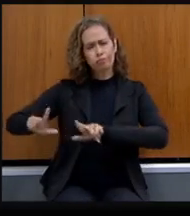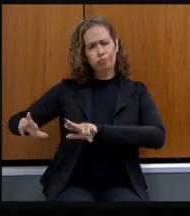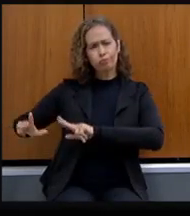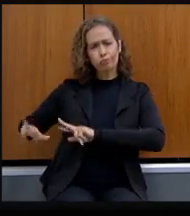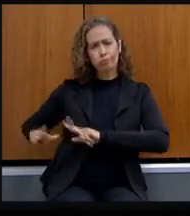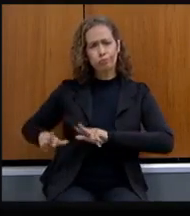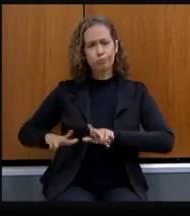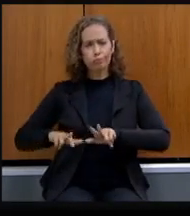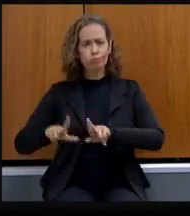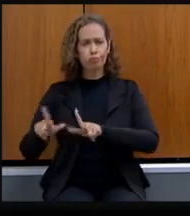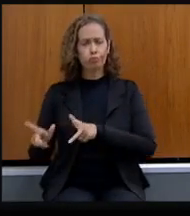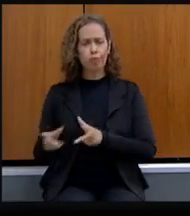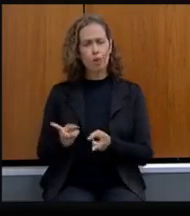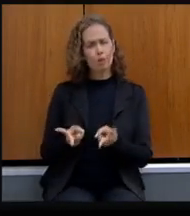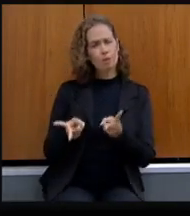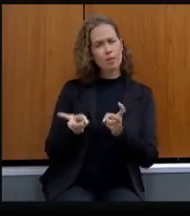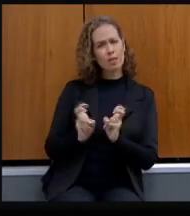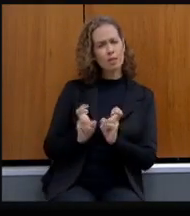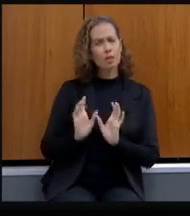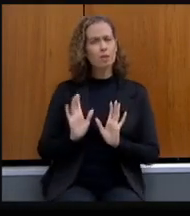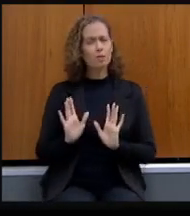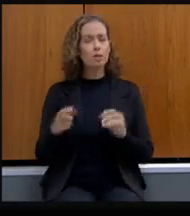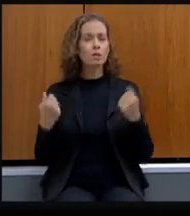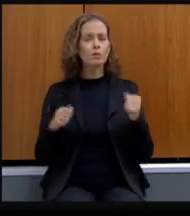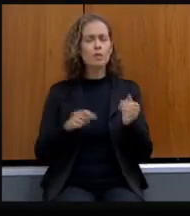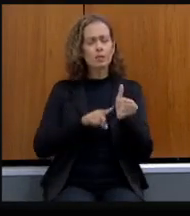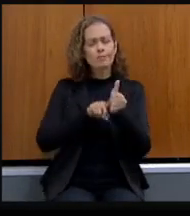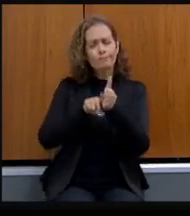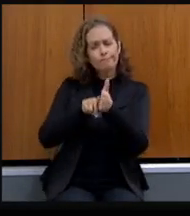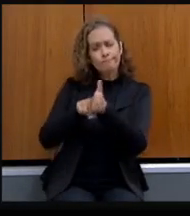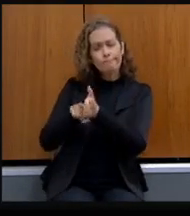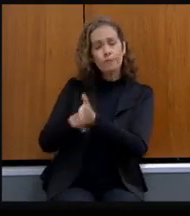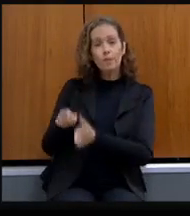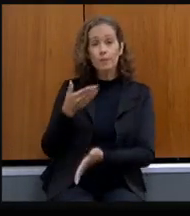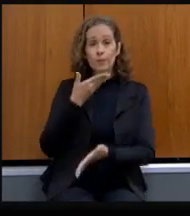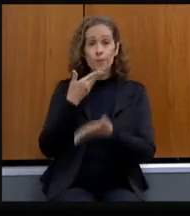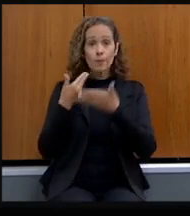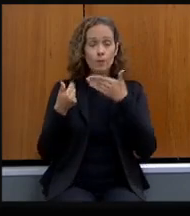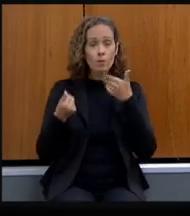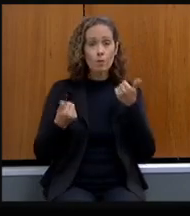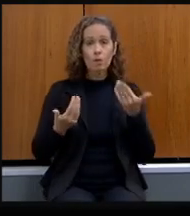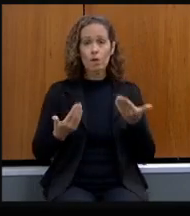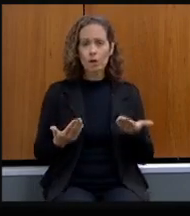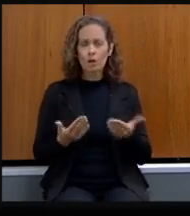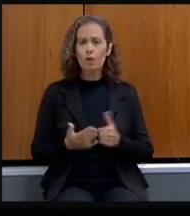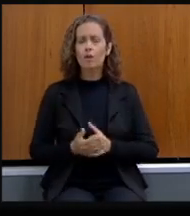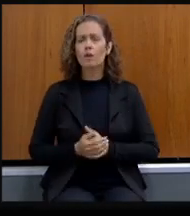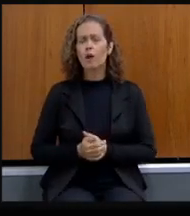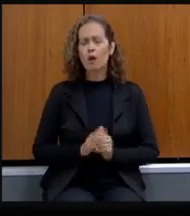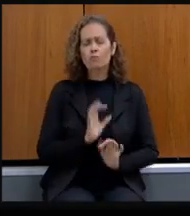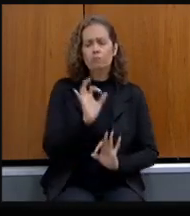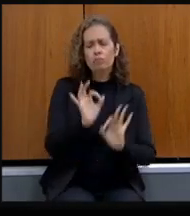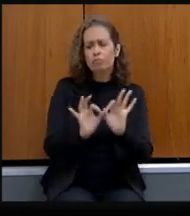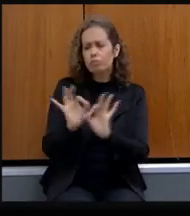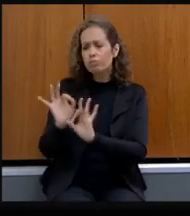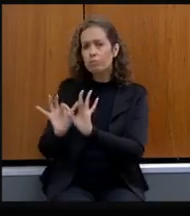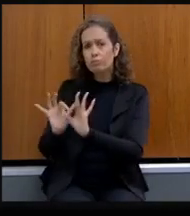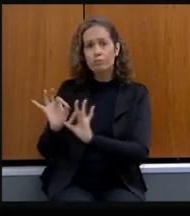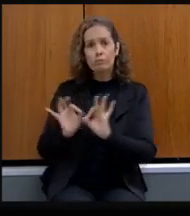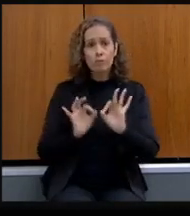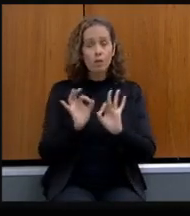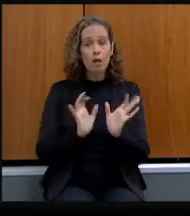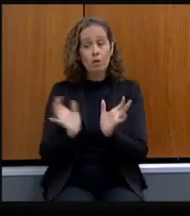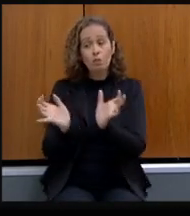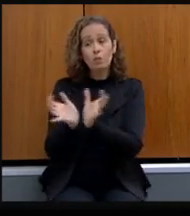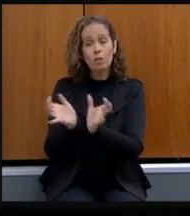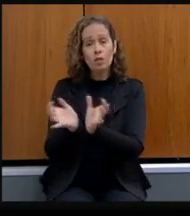o caminho deveria ter um diagnóstico mais bem feito uma pactuação mais bem construída e envolvimento